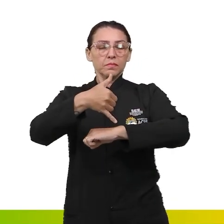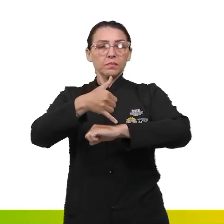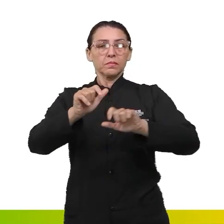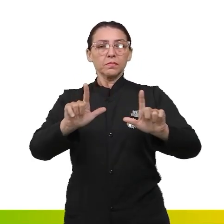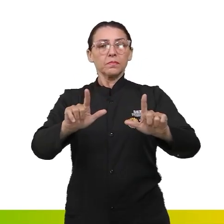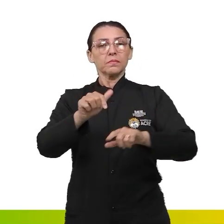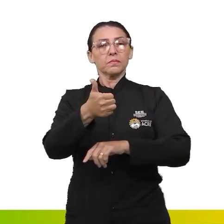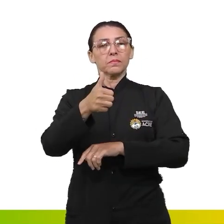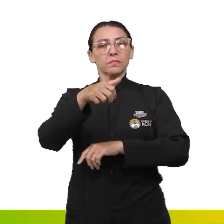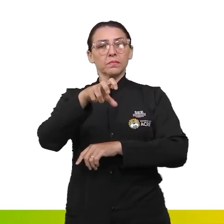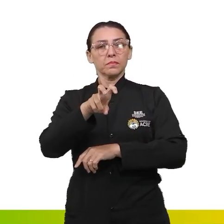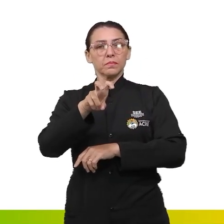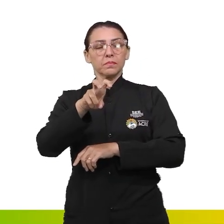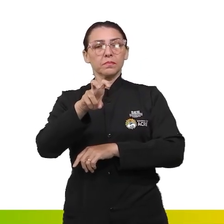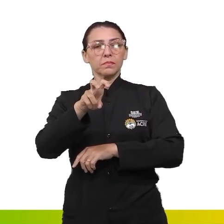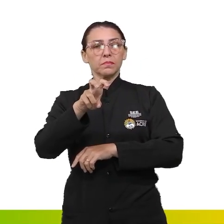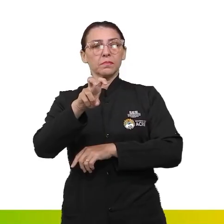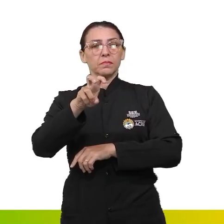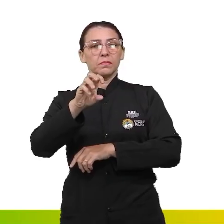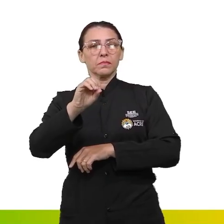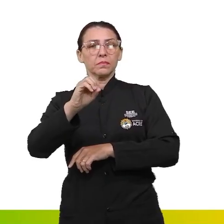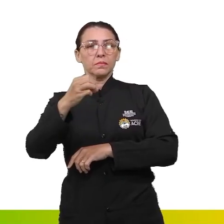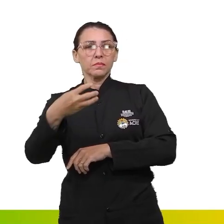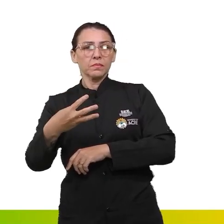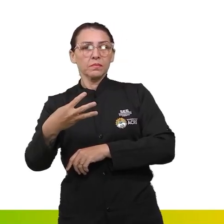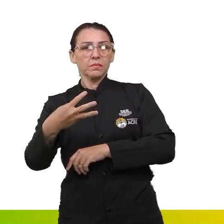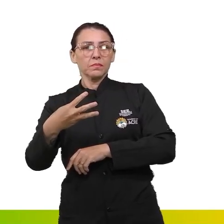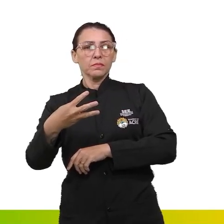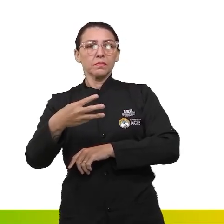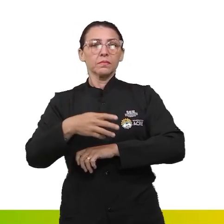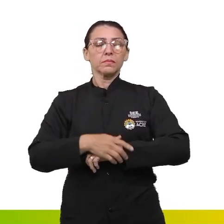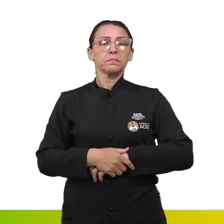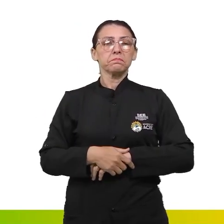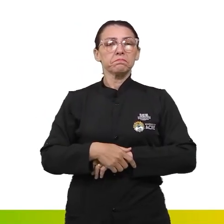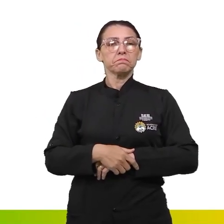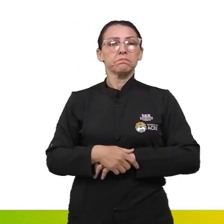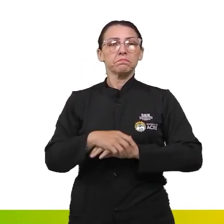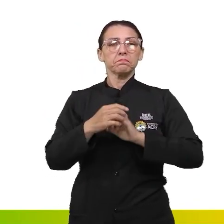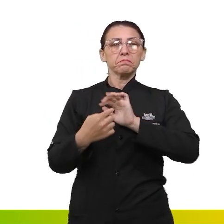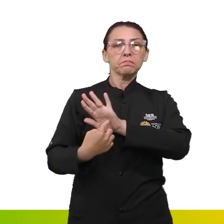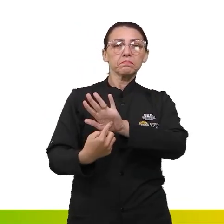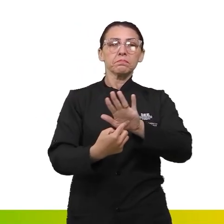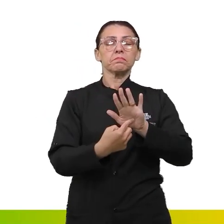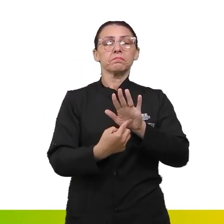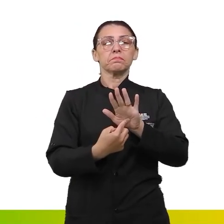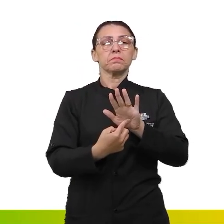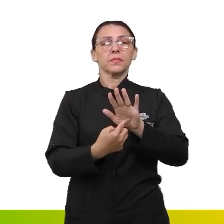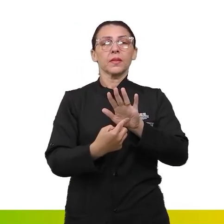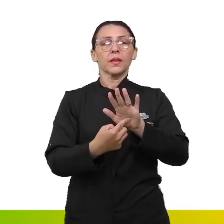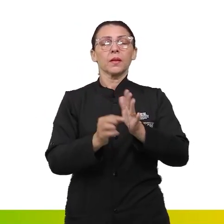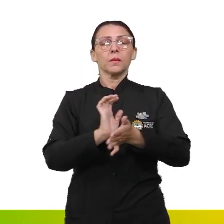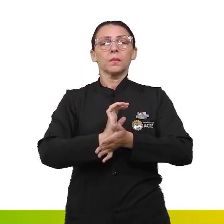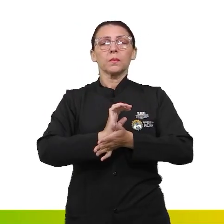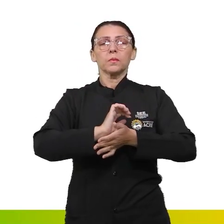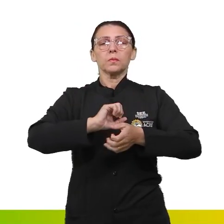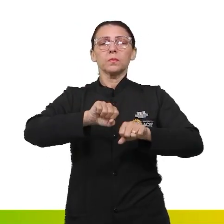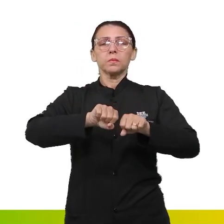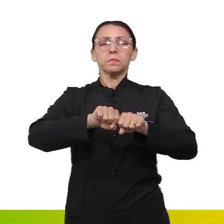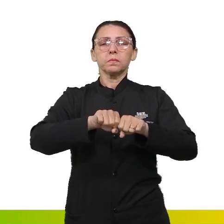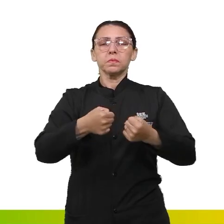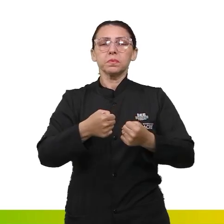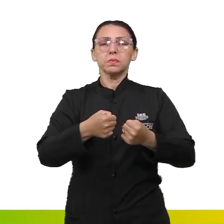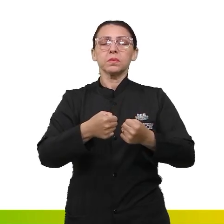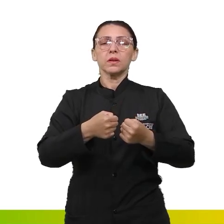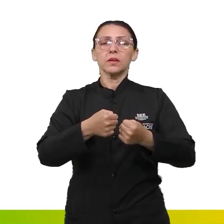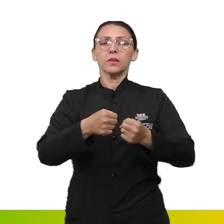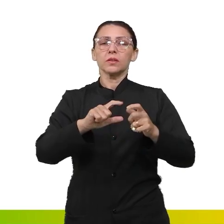em 1503. Gente, isso aí retrata um rompimento de paradigmas.